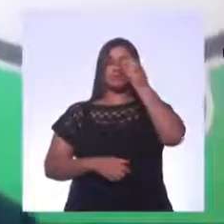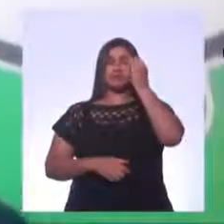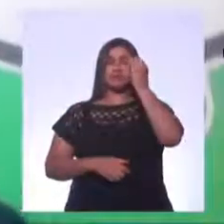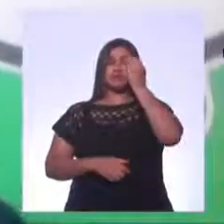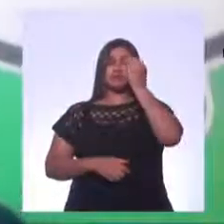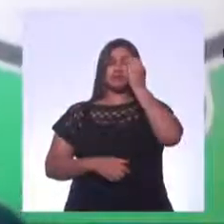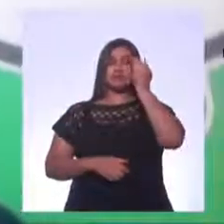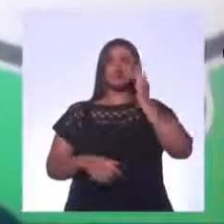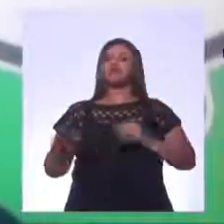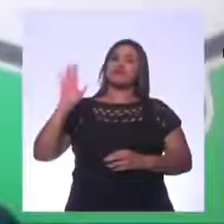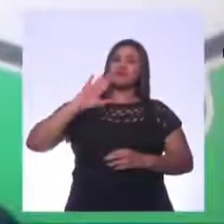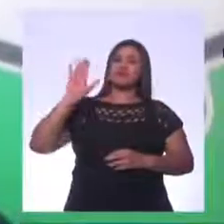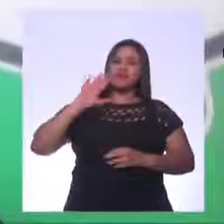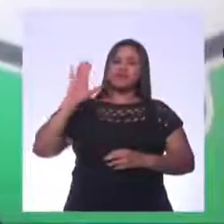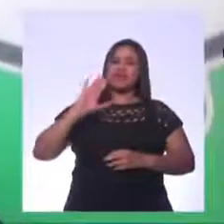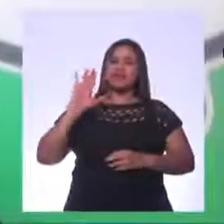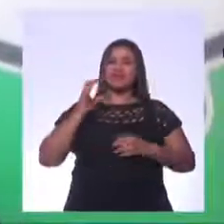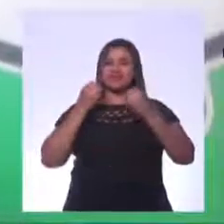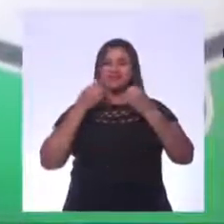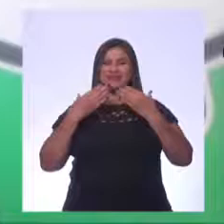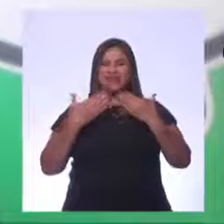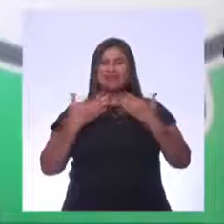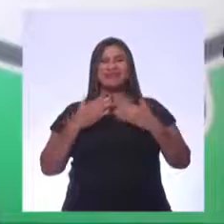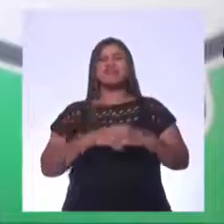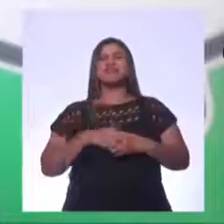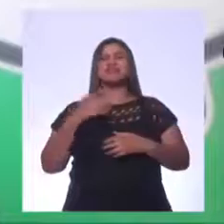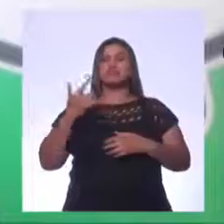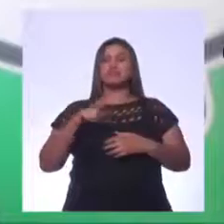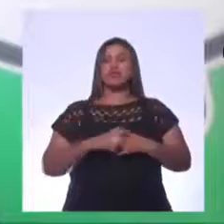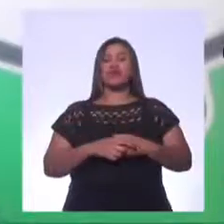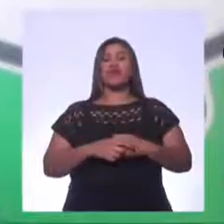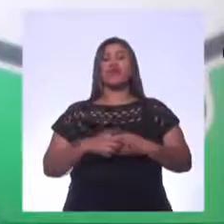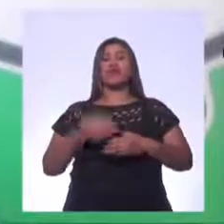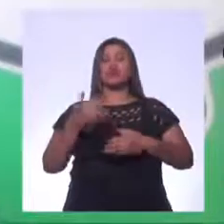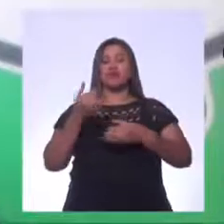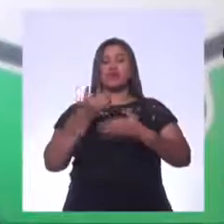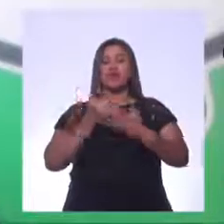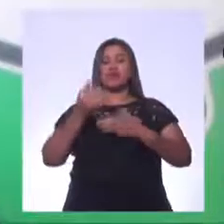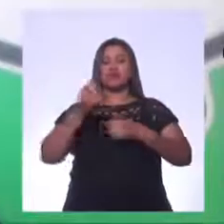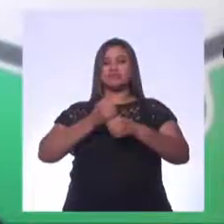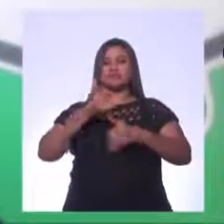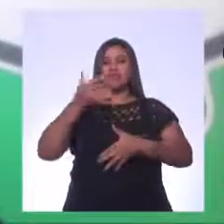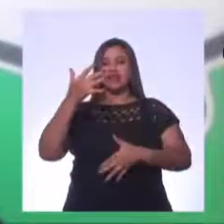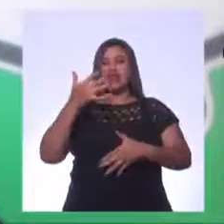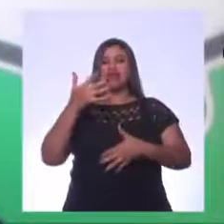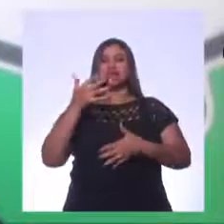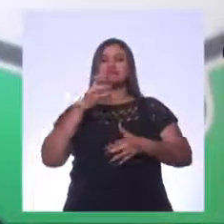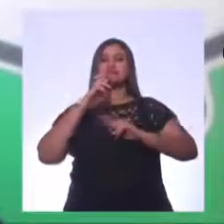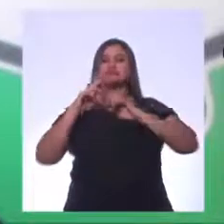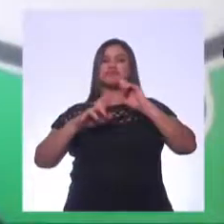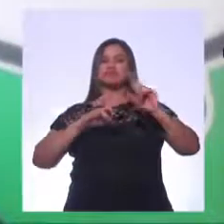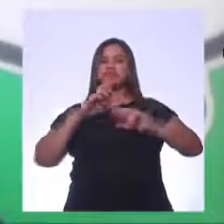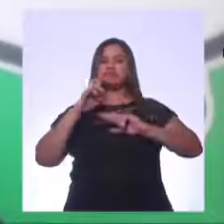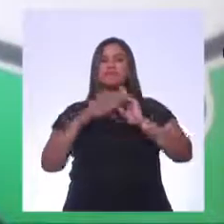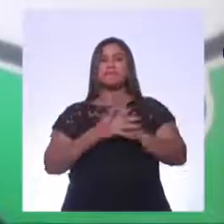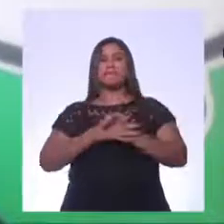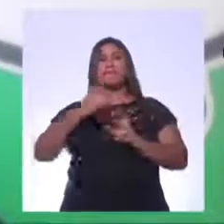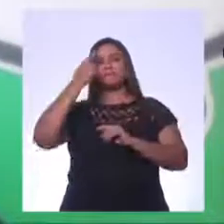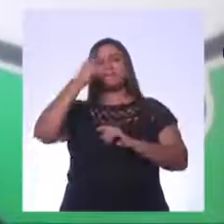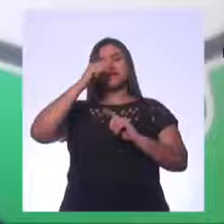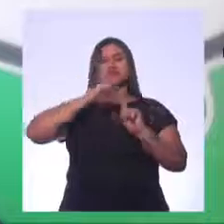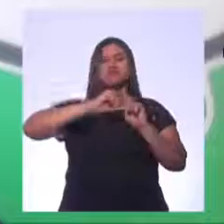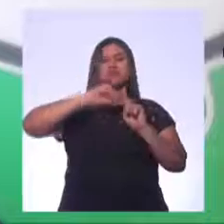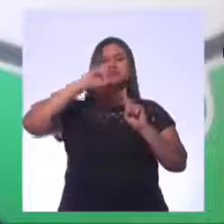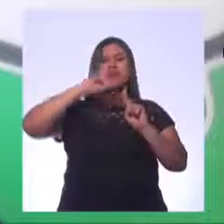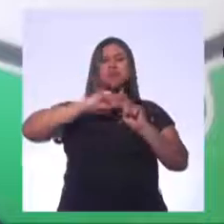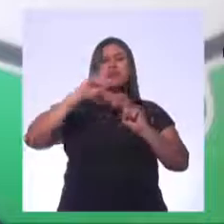Olá, pessoal, mais uma vez. Então, vamos iniciar a colaboração no nosso chat, né? Qual será a unidade de medida,